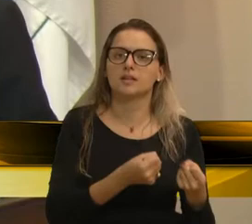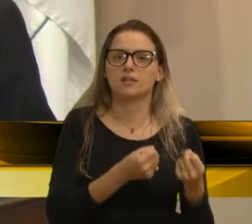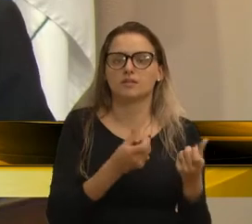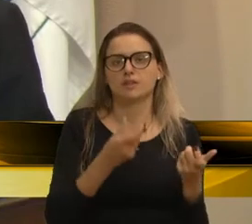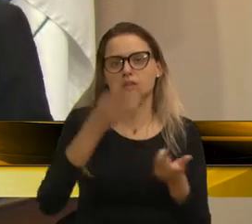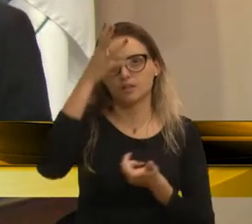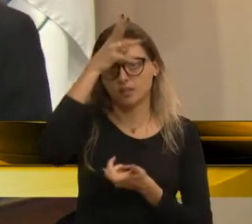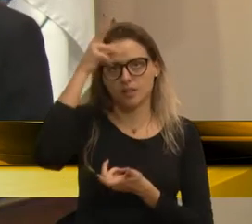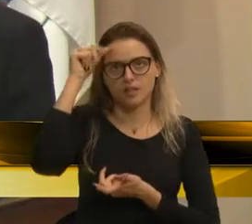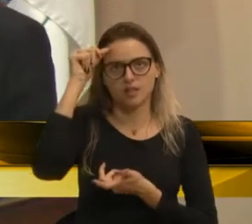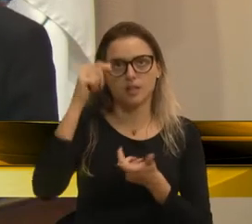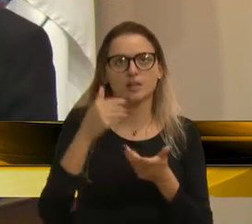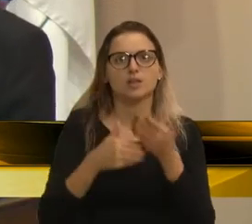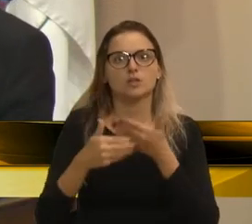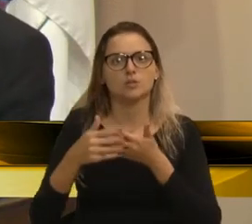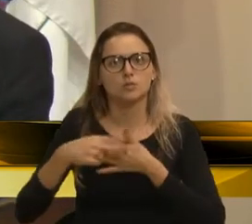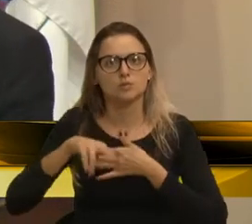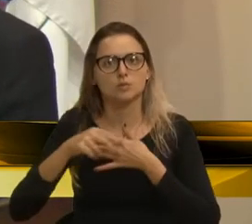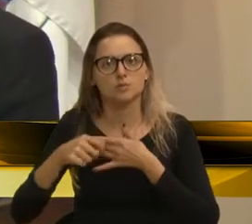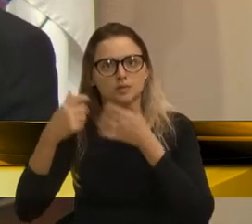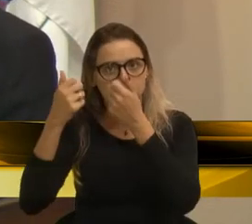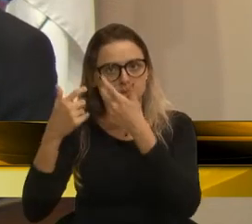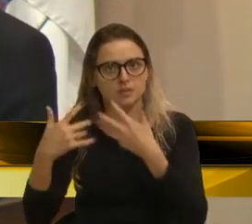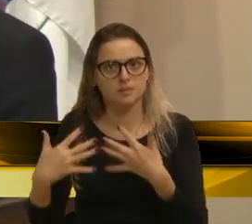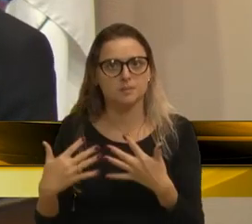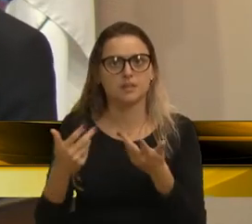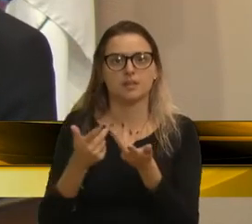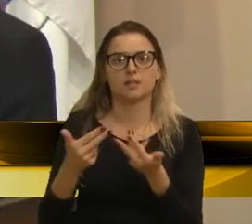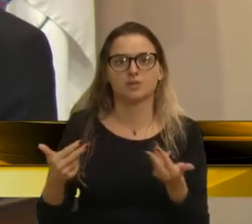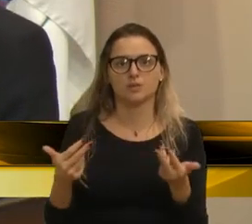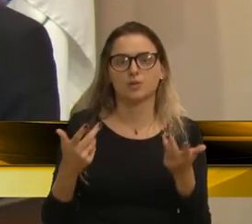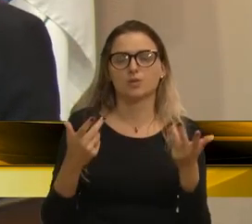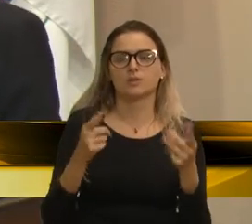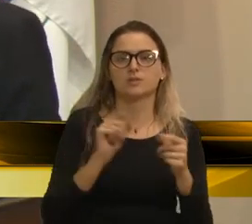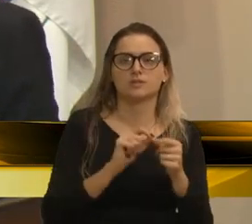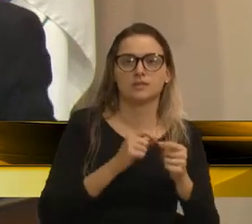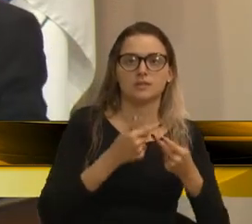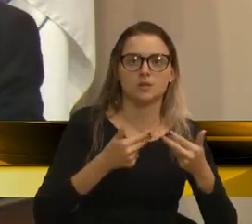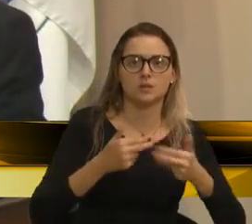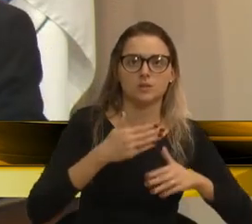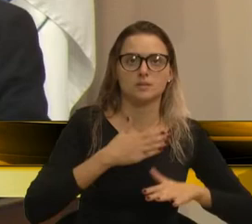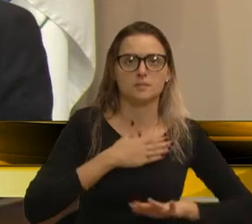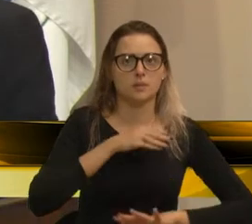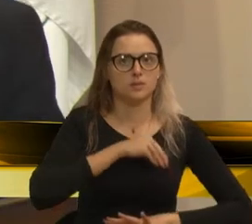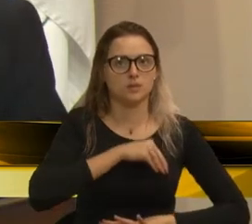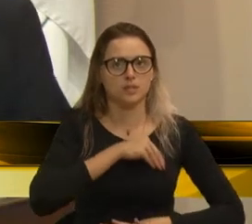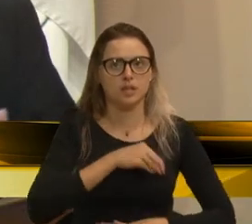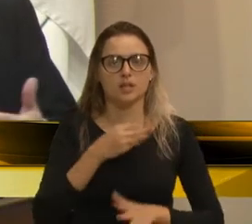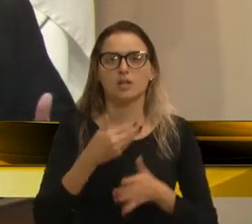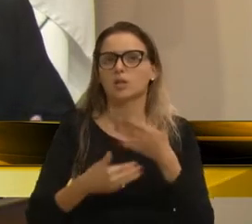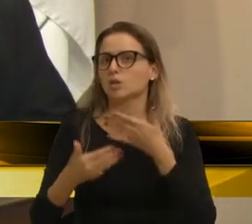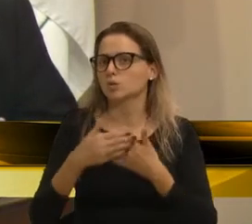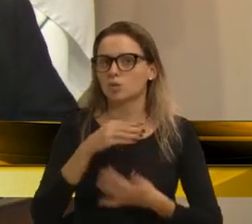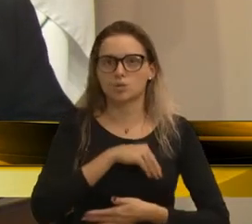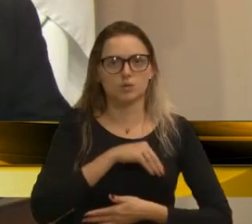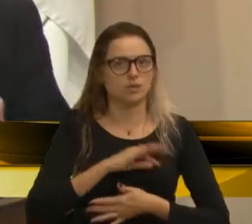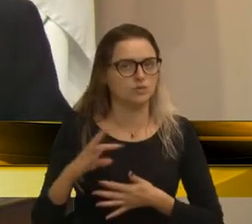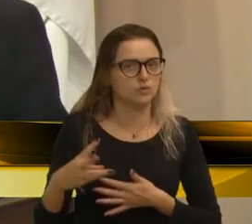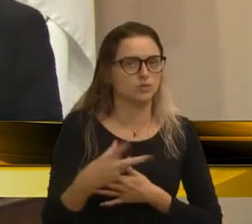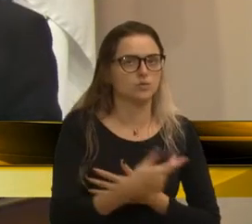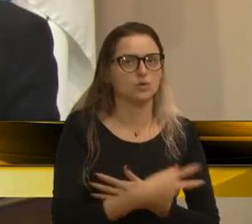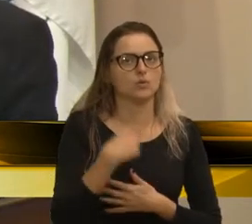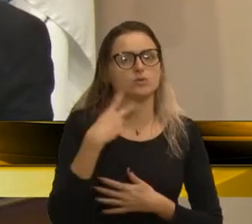devemos explicações, todos nós devemos prestar contas das nossas atividades. O meu salário, salário dos vereadores, dos demais vereadores,